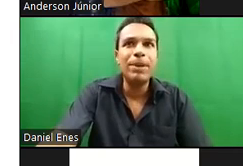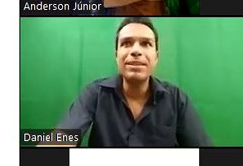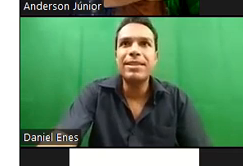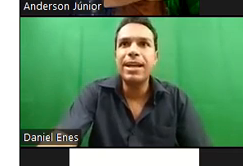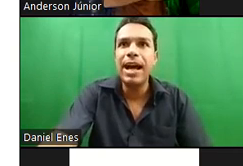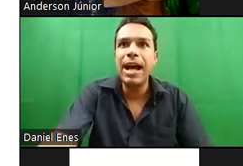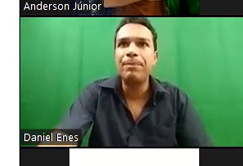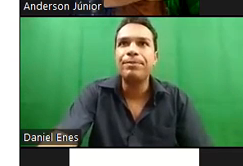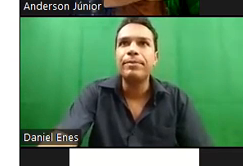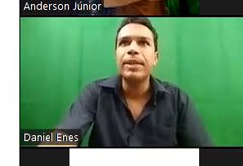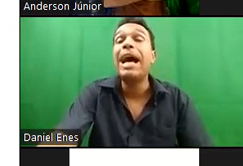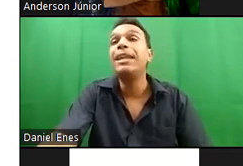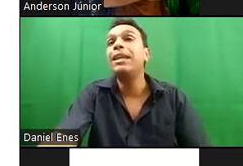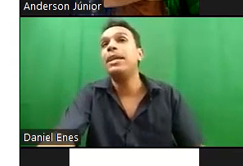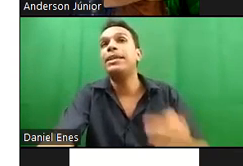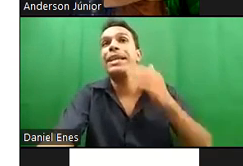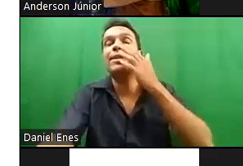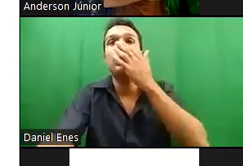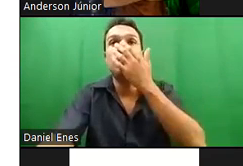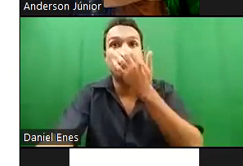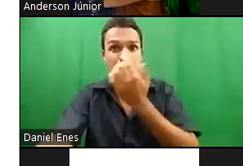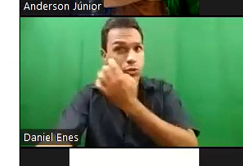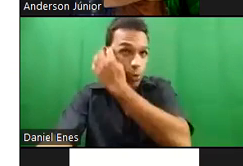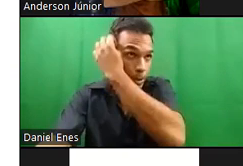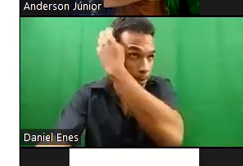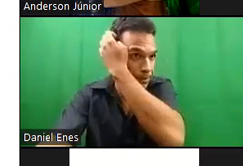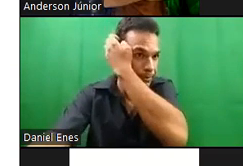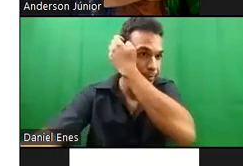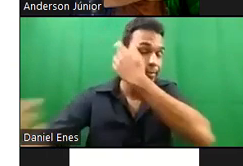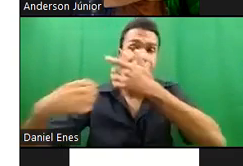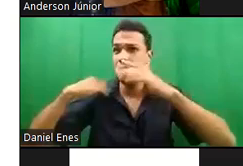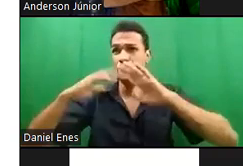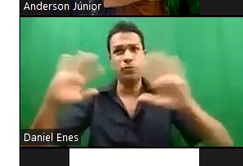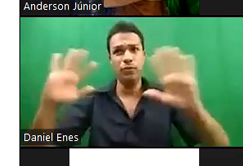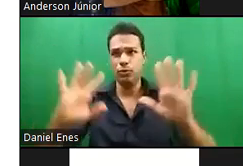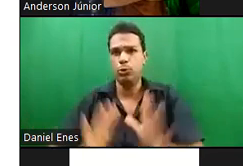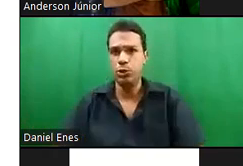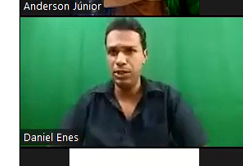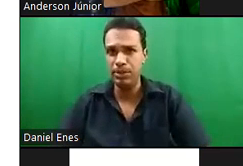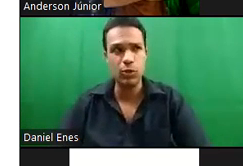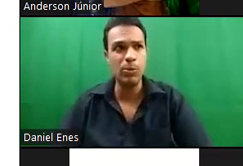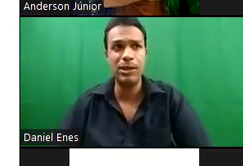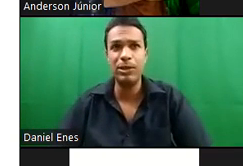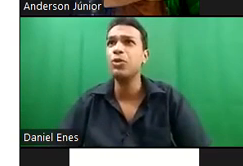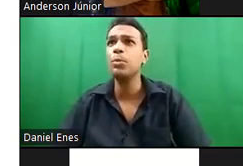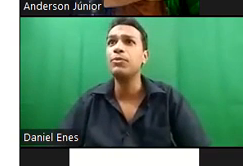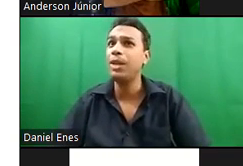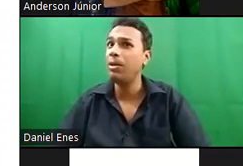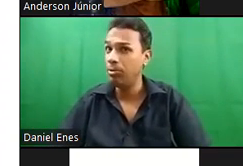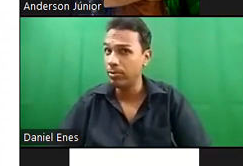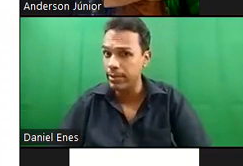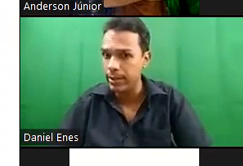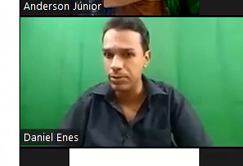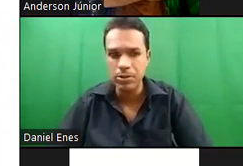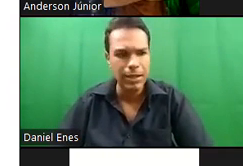Então, para encerrar... lembrei da questão do professor. Gente, eu não fiz curso de Libras. Como eu falei, eu já sou profissional